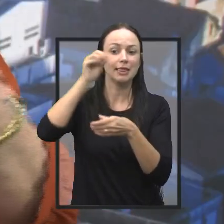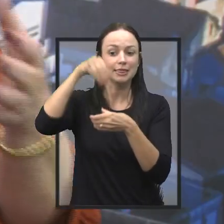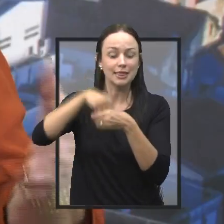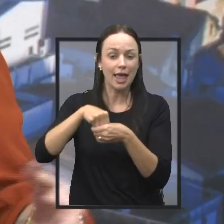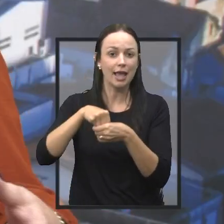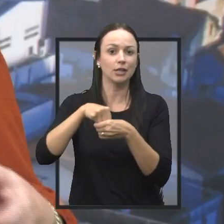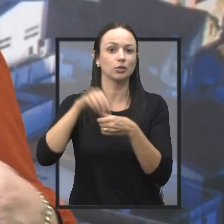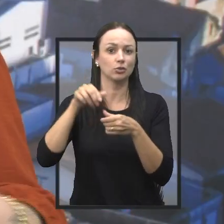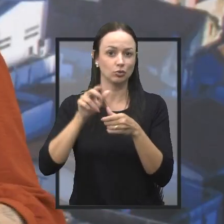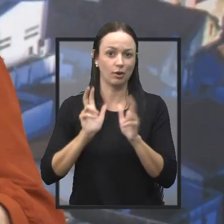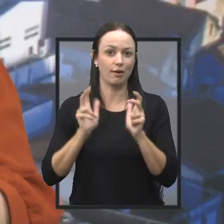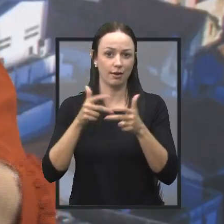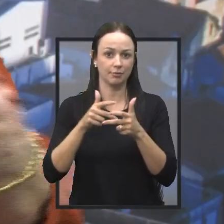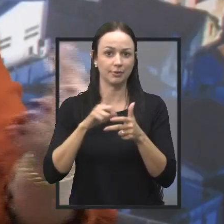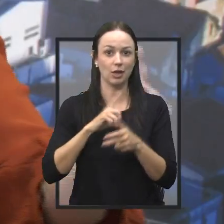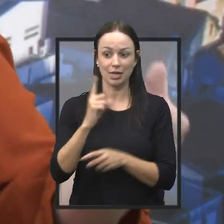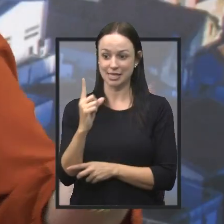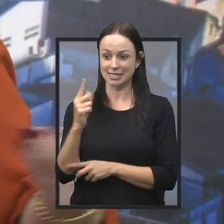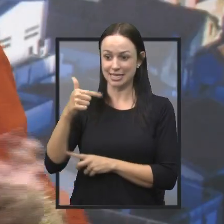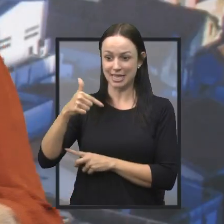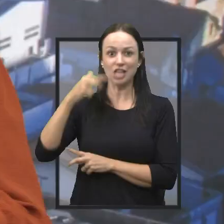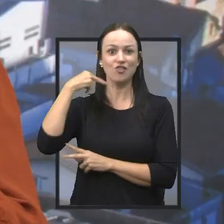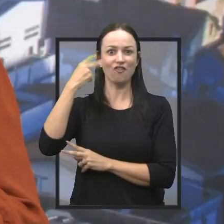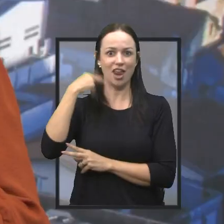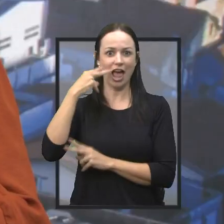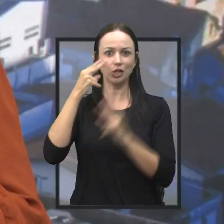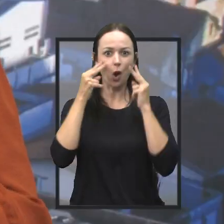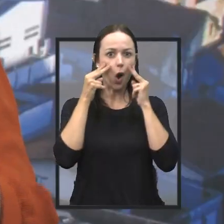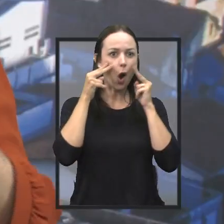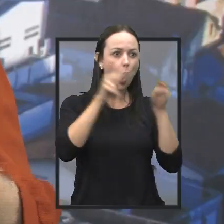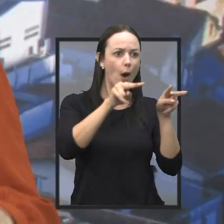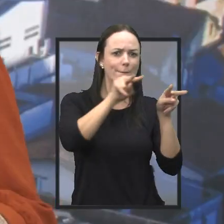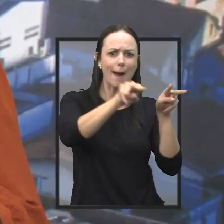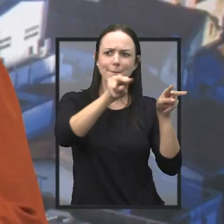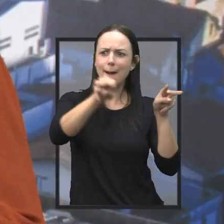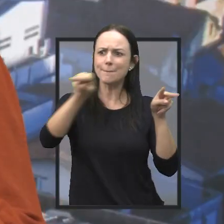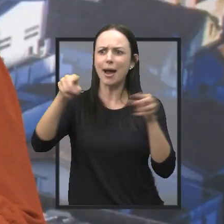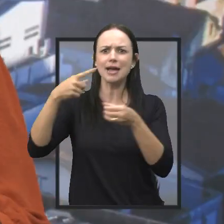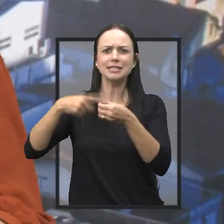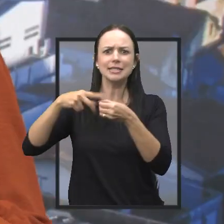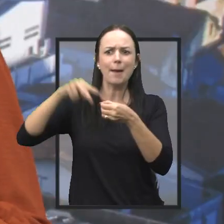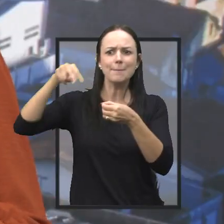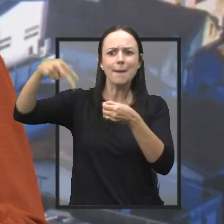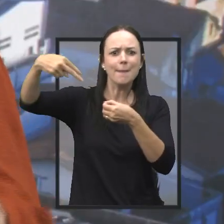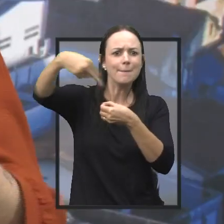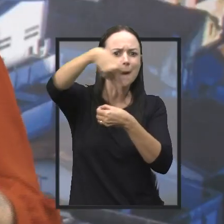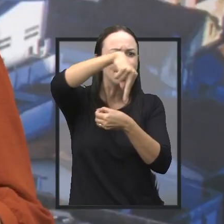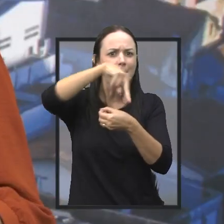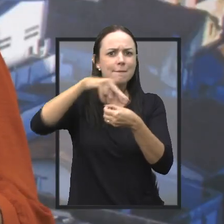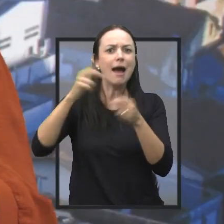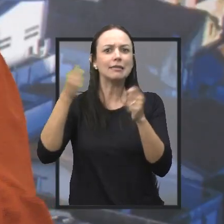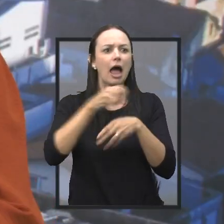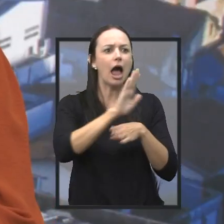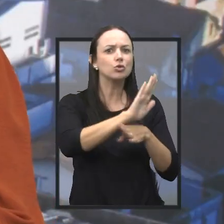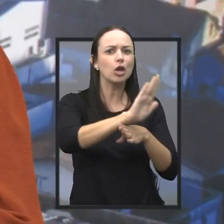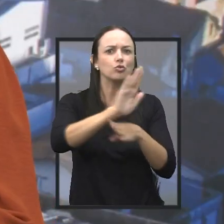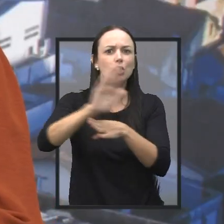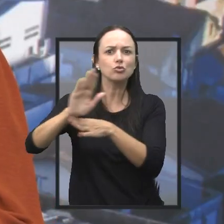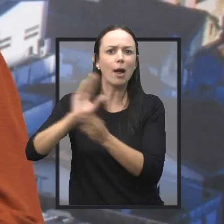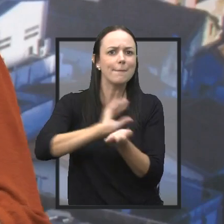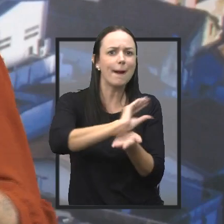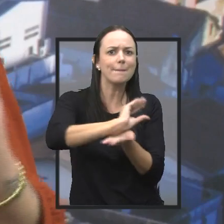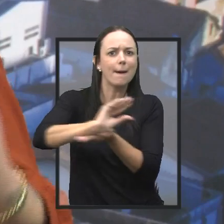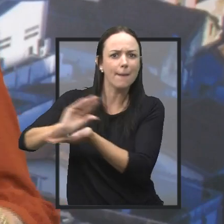tem 17 pessoas olhando para 17 pontos da cidade e podendo atender diretamente. Isso também